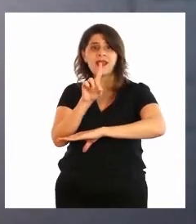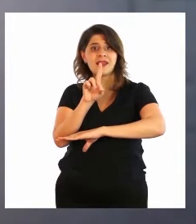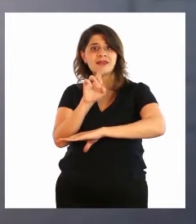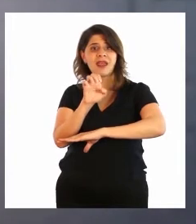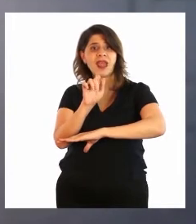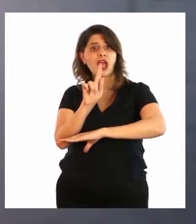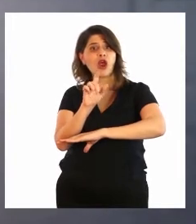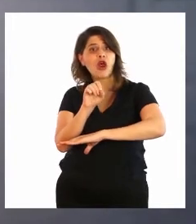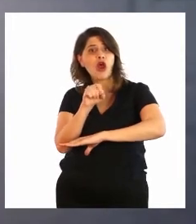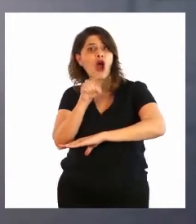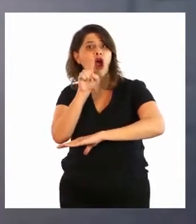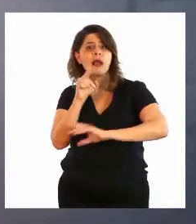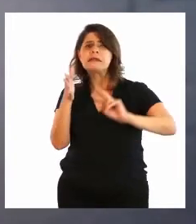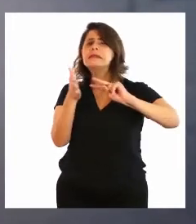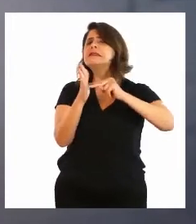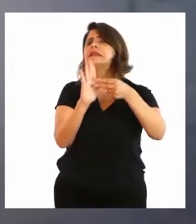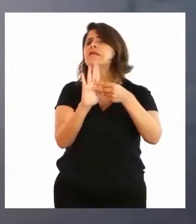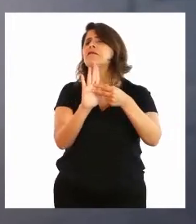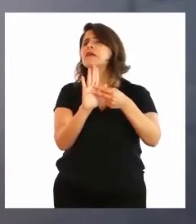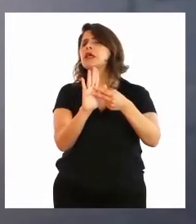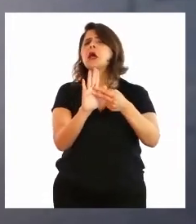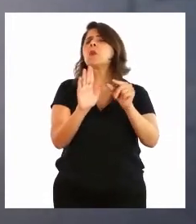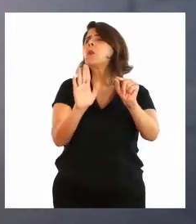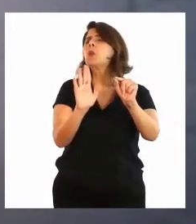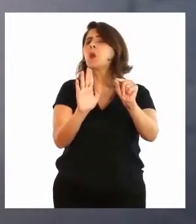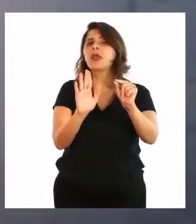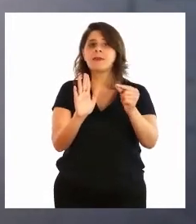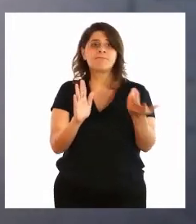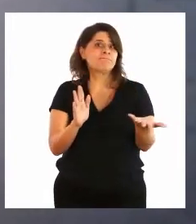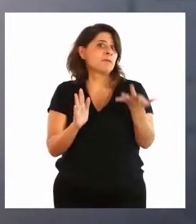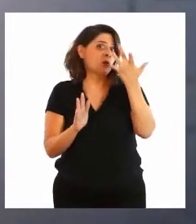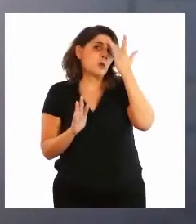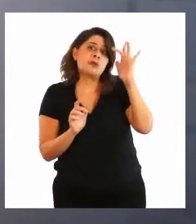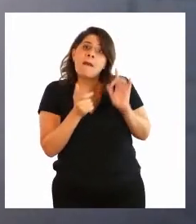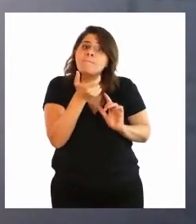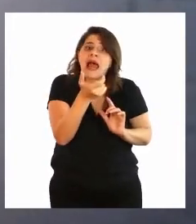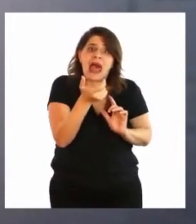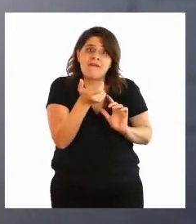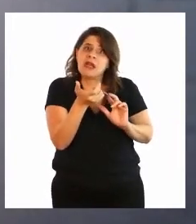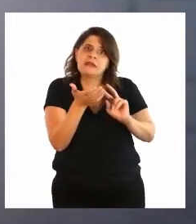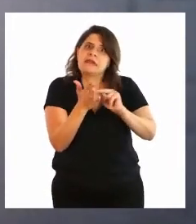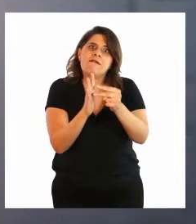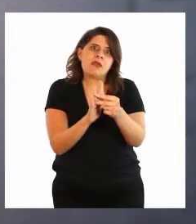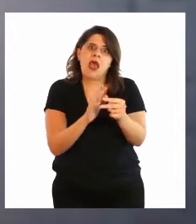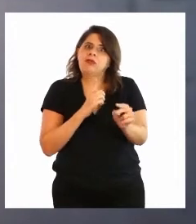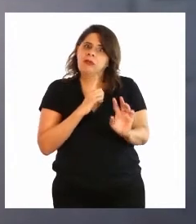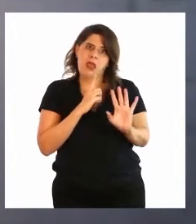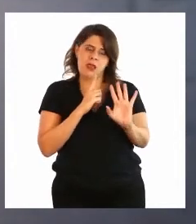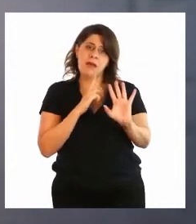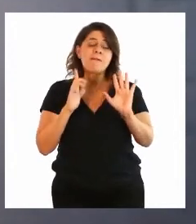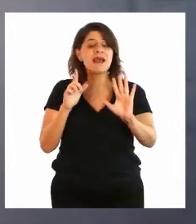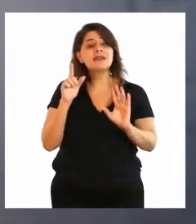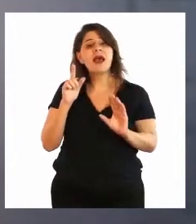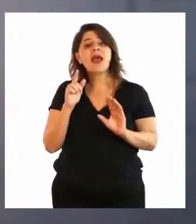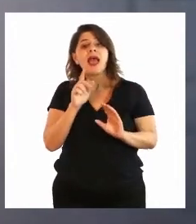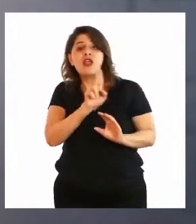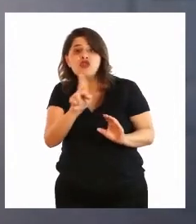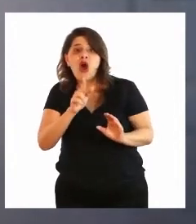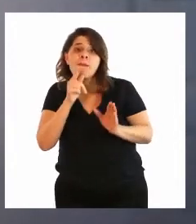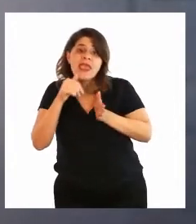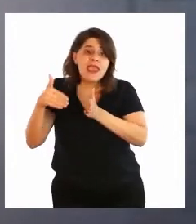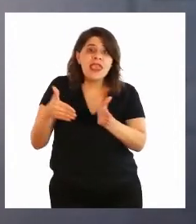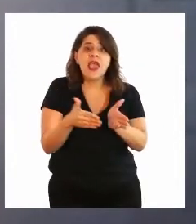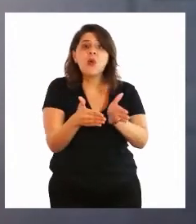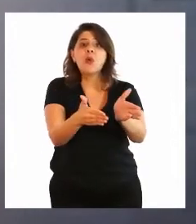Eu não sei se essa palavra tem algum significado, mas Bendegó é o nome do riacho para onde